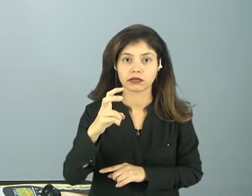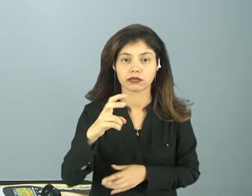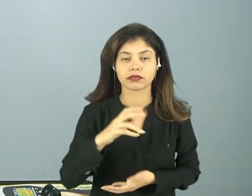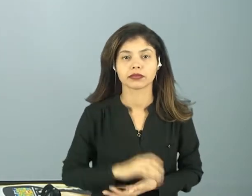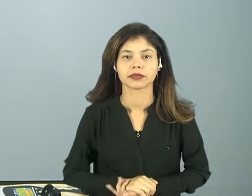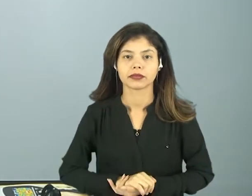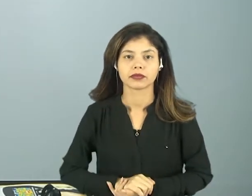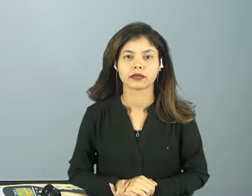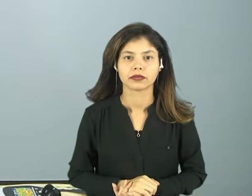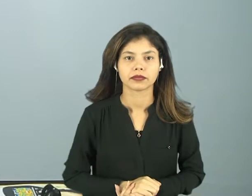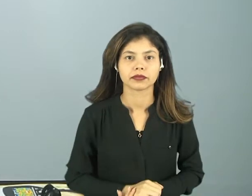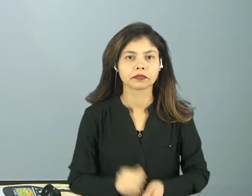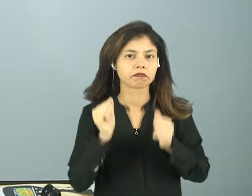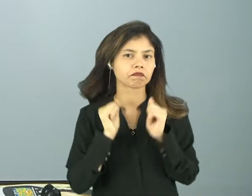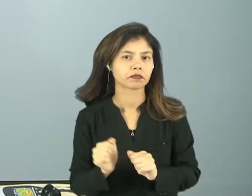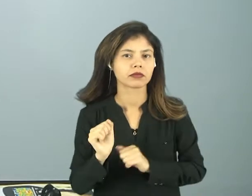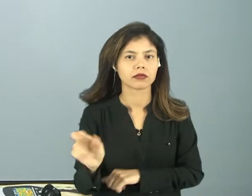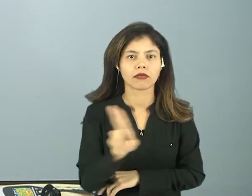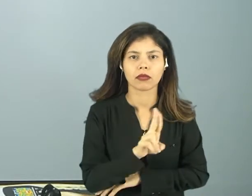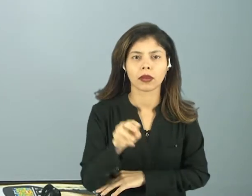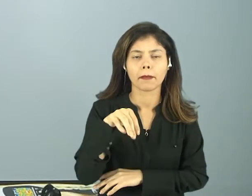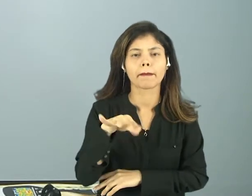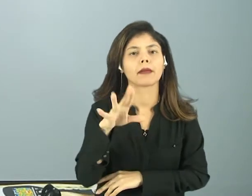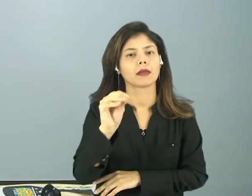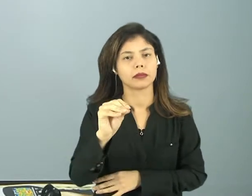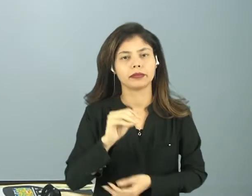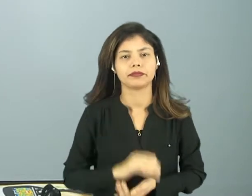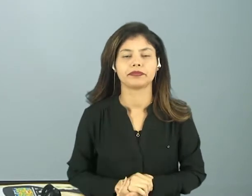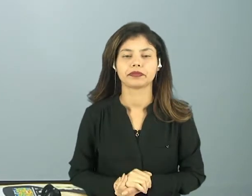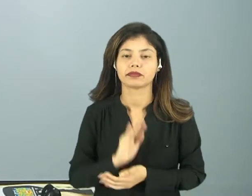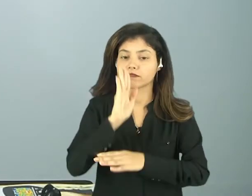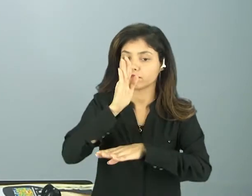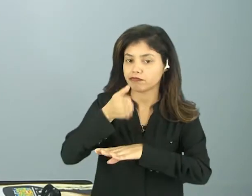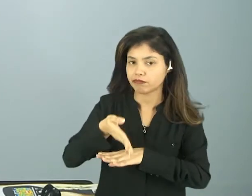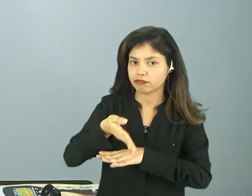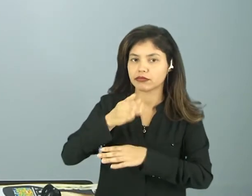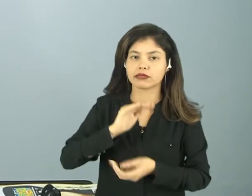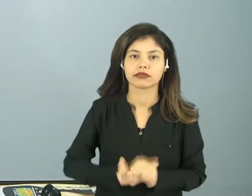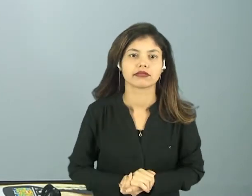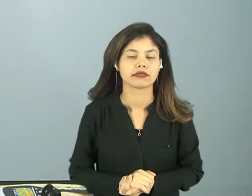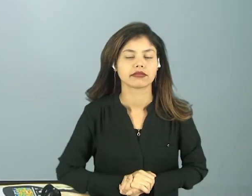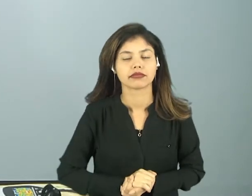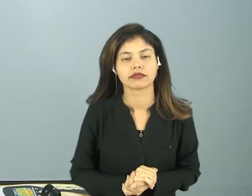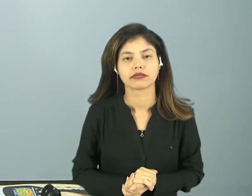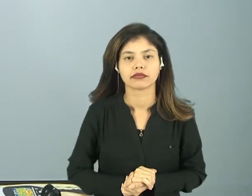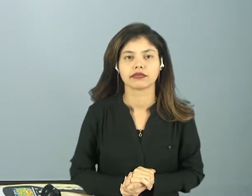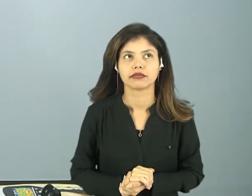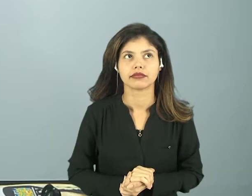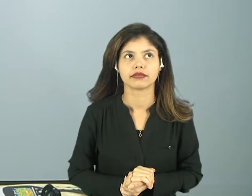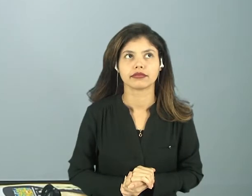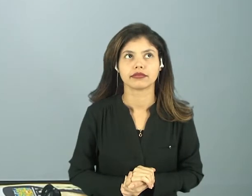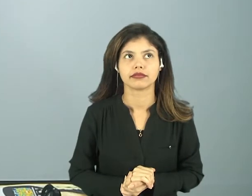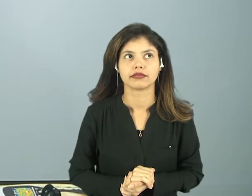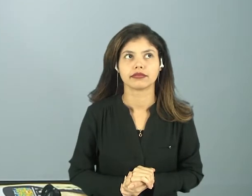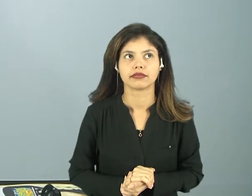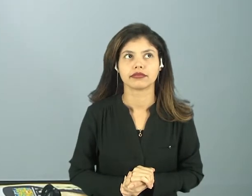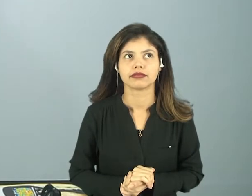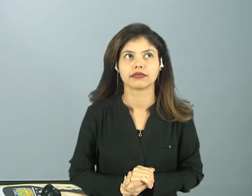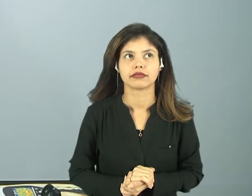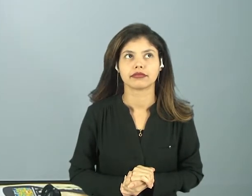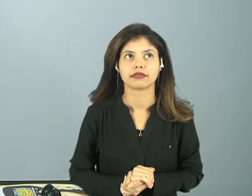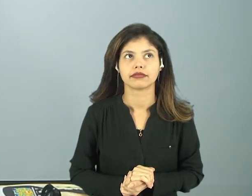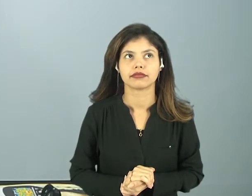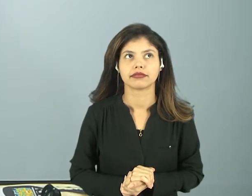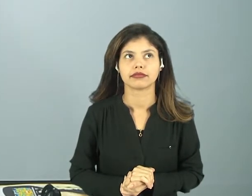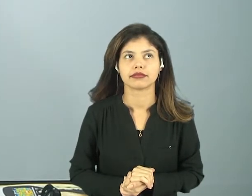36,5, a gente pode chamar meio, metade aqui, grau de febre. Febre não, meu Deus, o que é